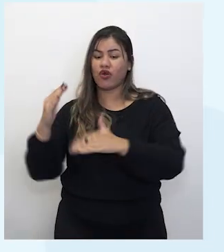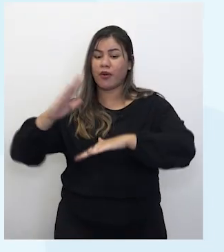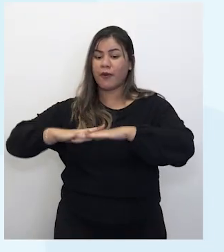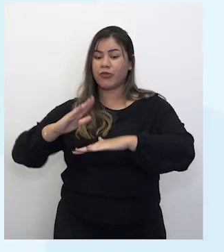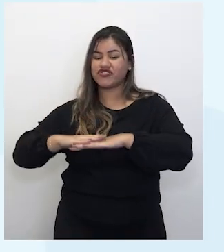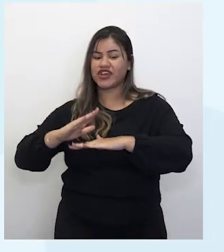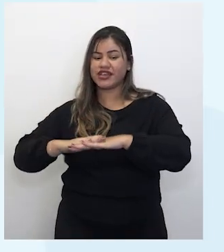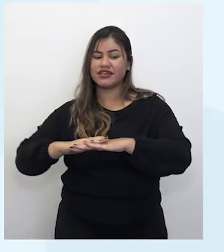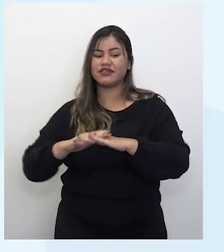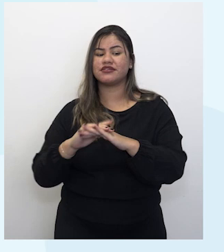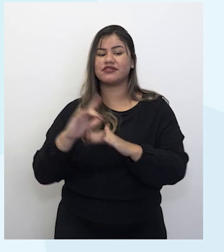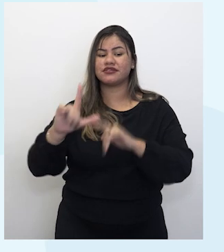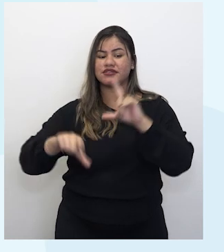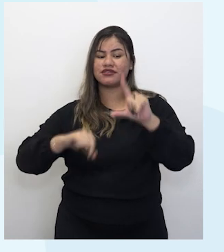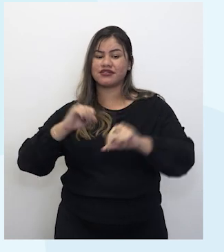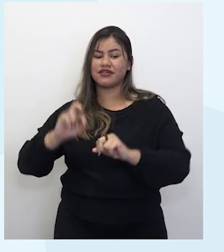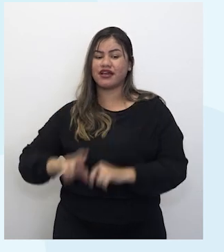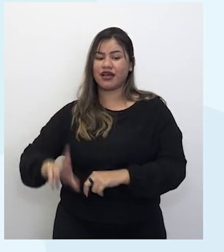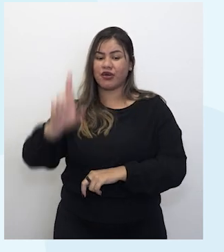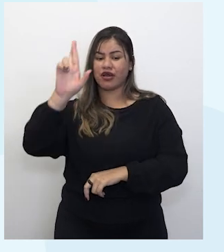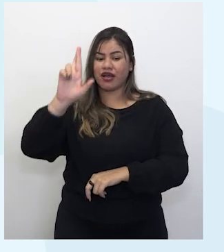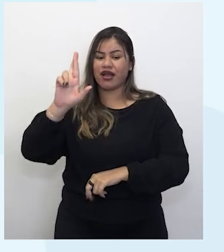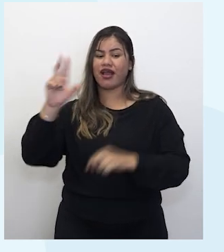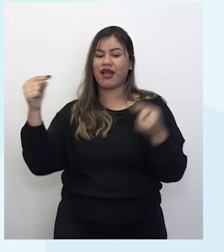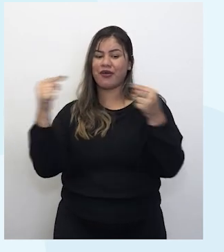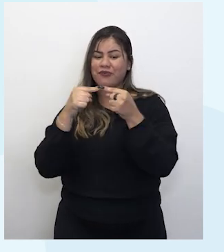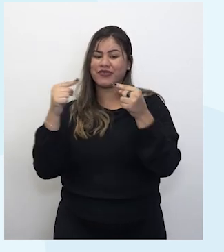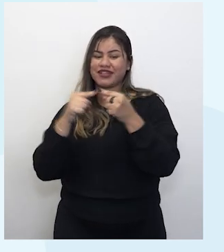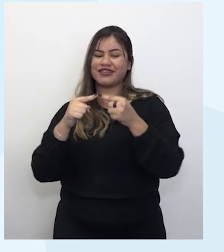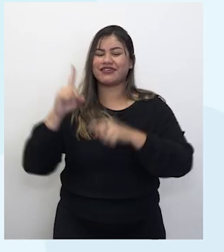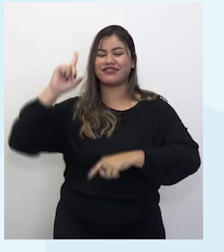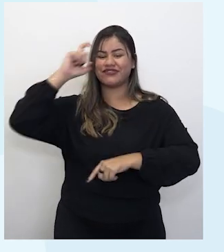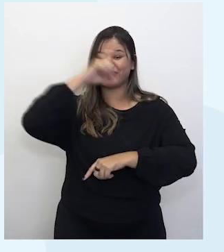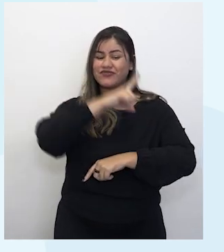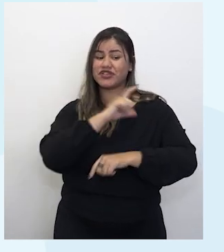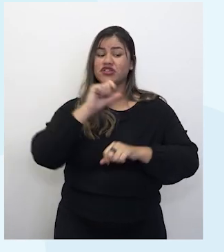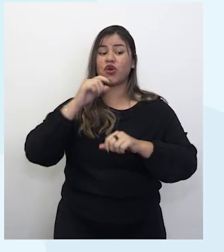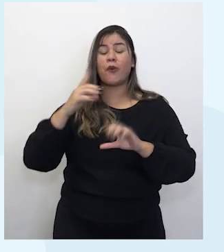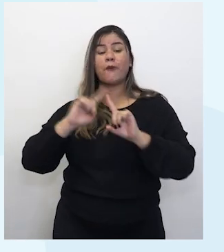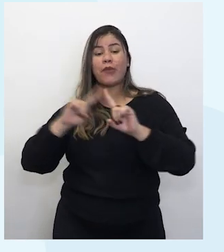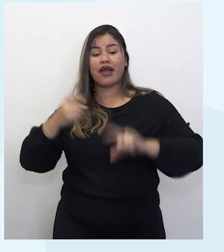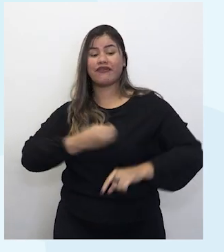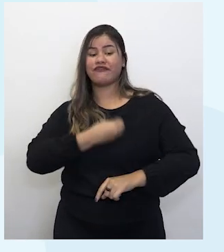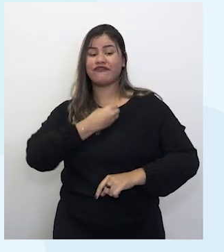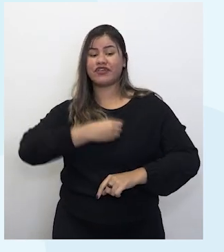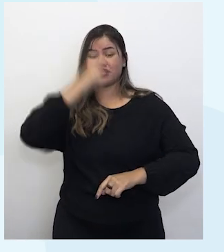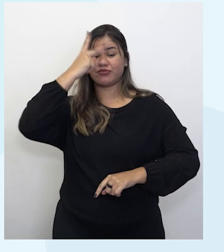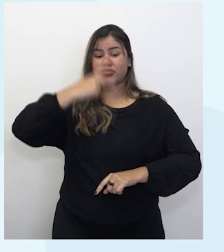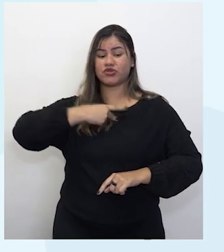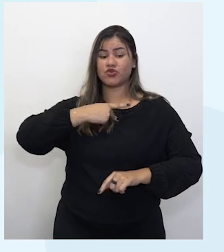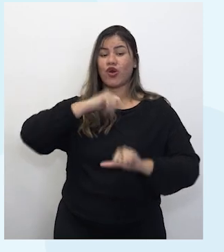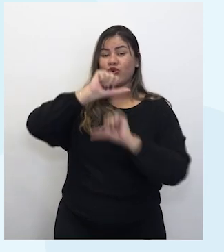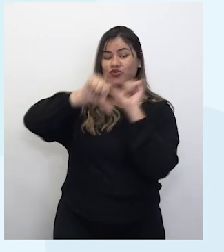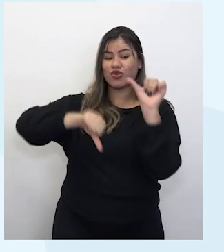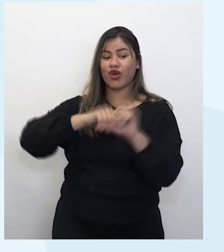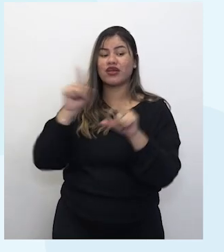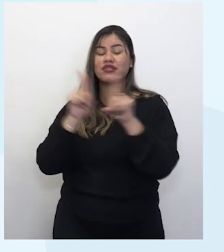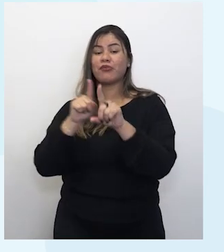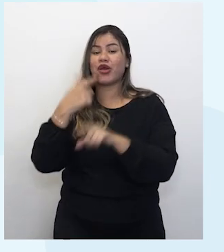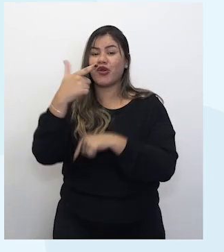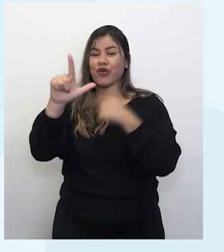escolhas responsáveis, mesmo encarando algumas dificuldades, mudaram a sua própria história e a de